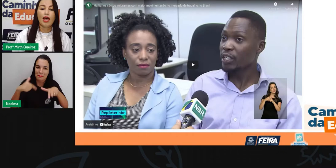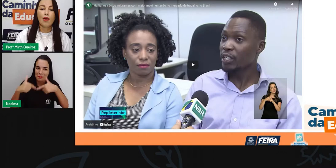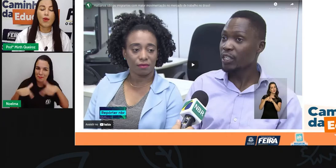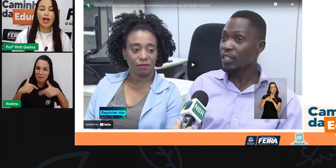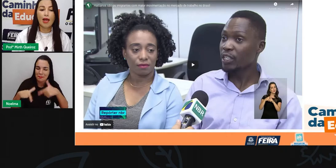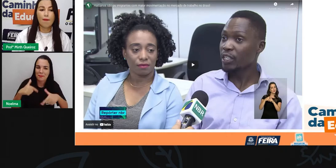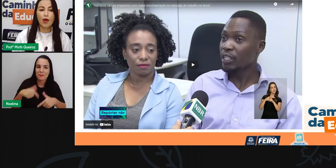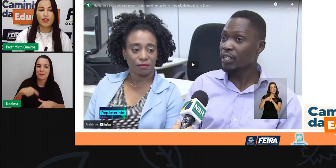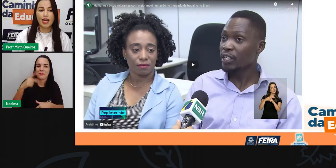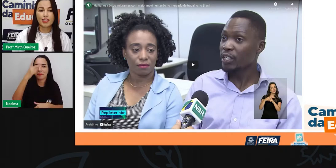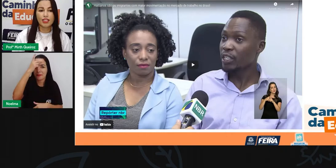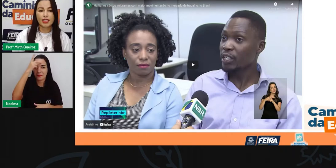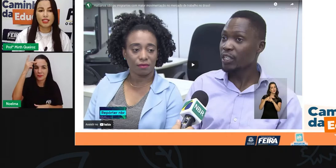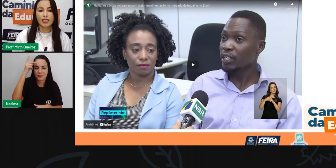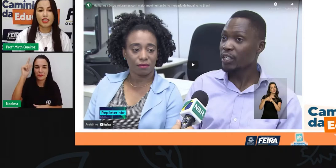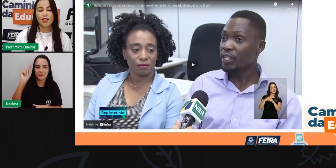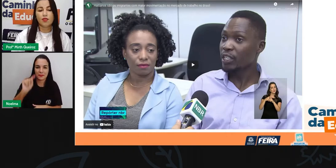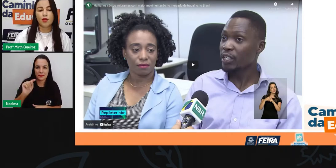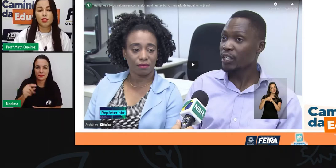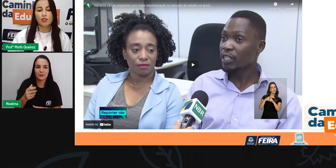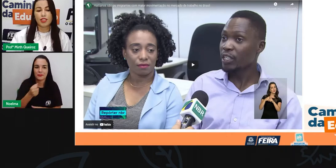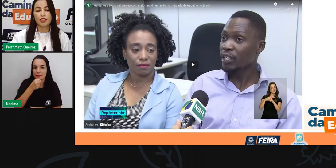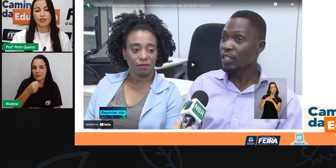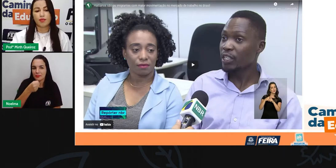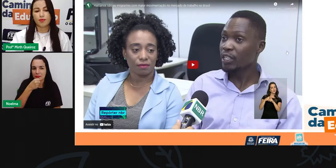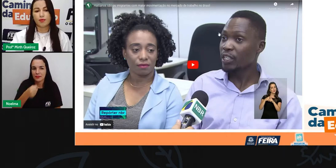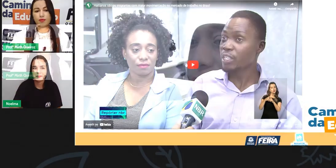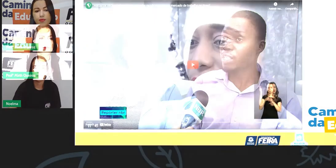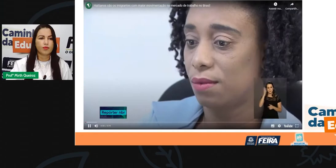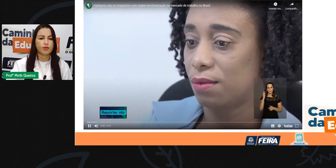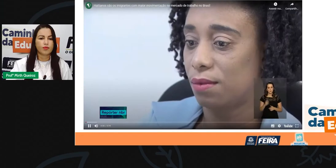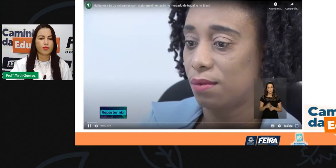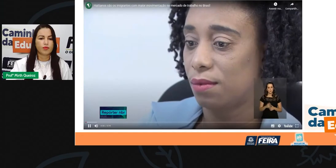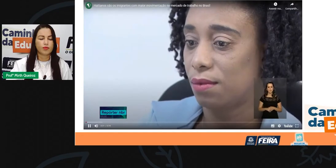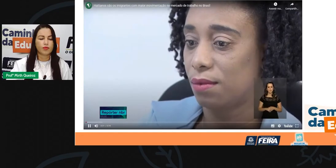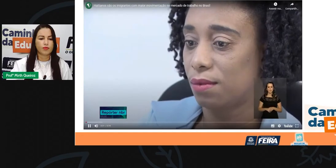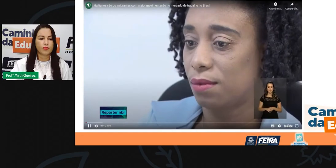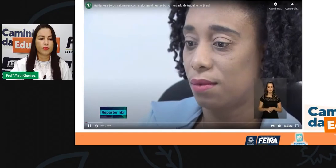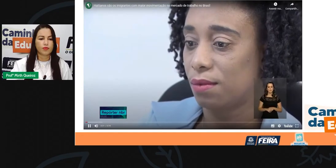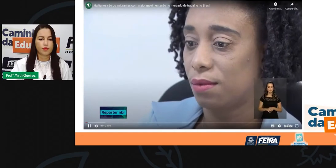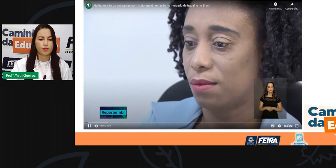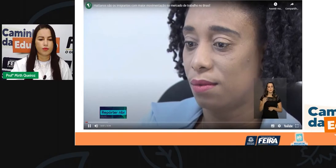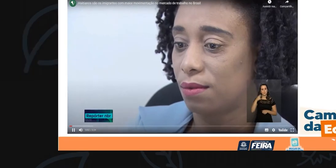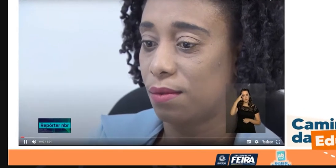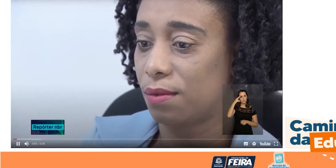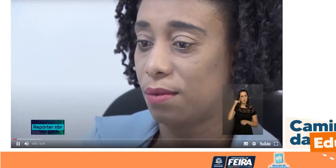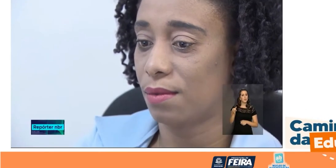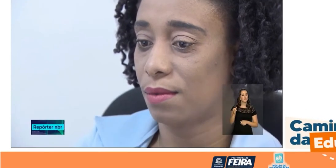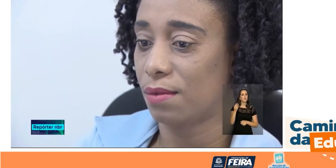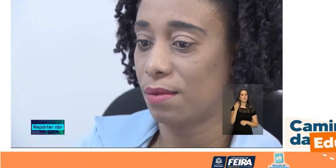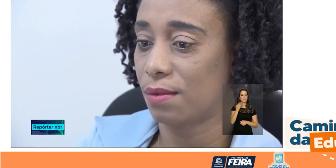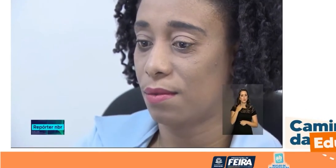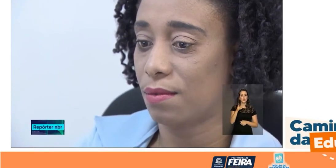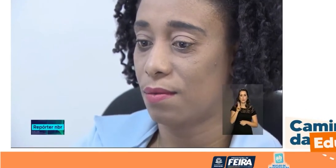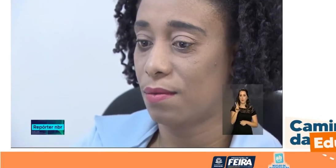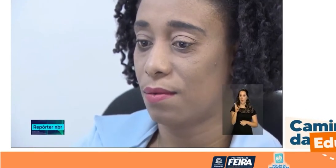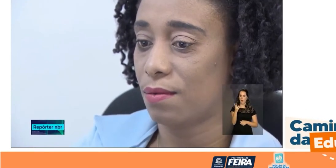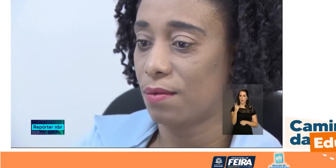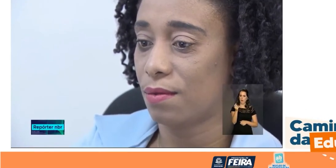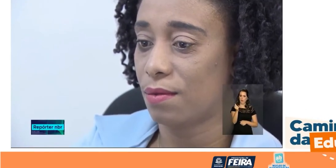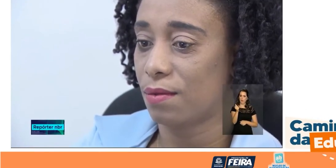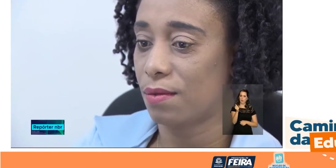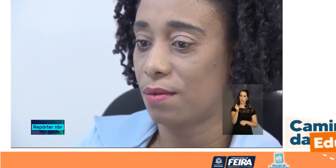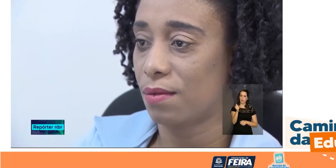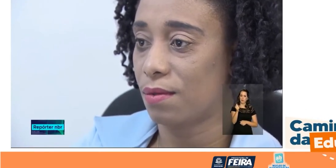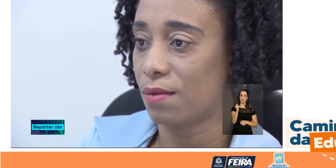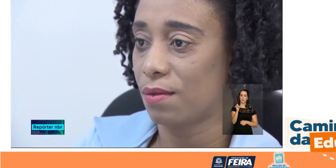Brasil. É uma reportagem aí. Vamos ver. A haitiana Lilice veio para o Brasil em 2007